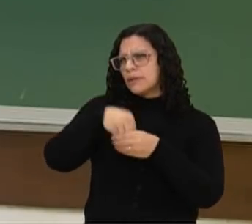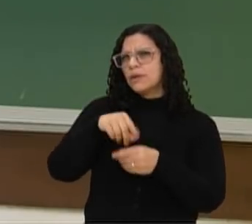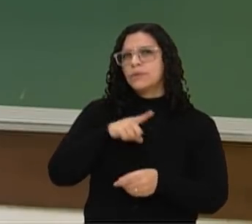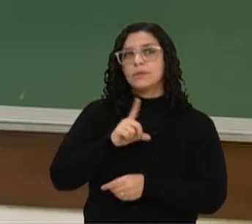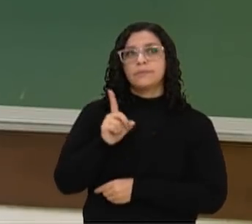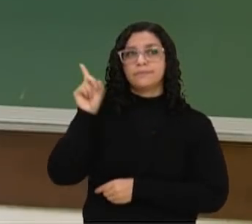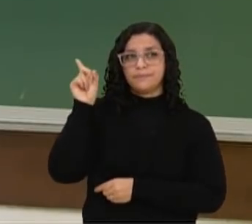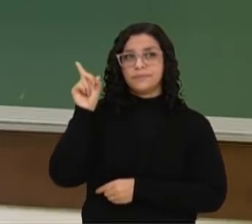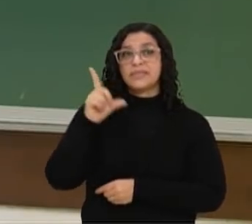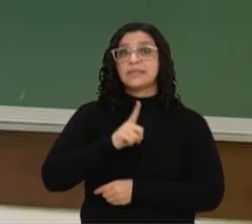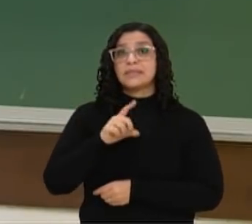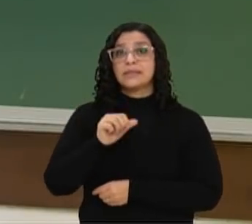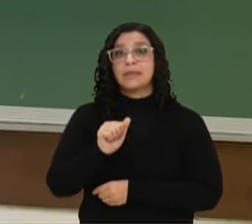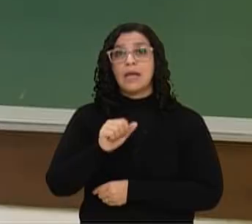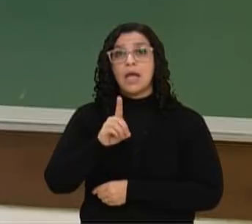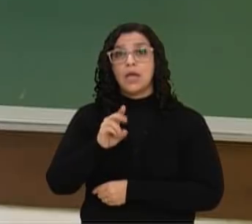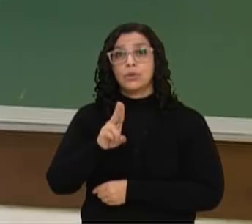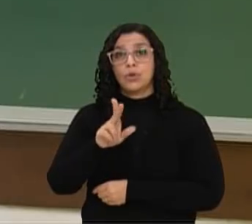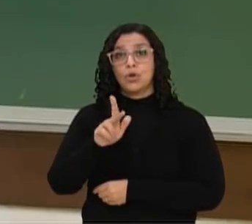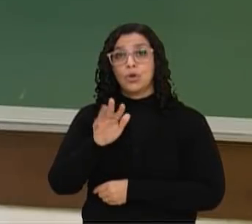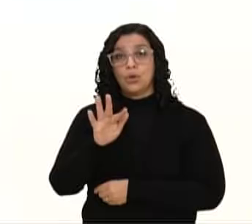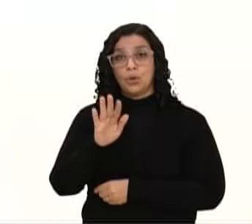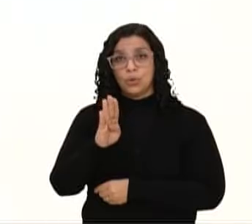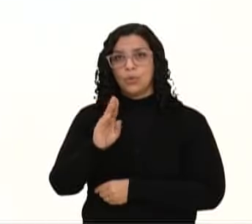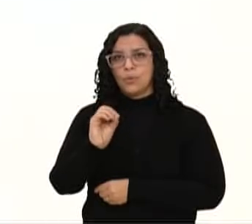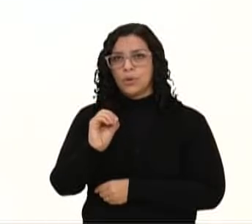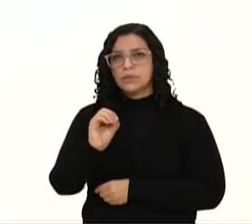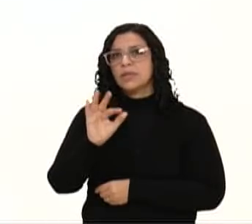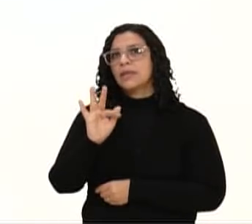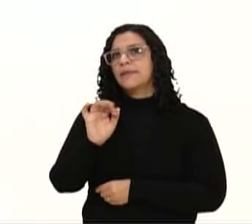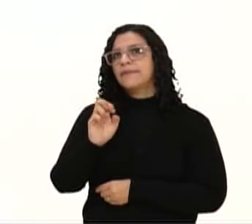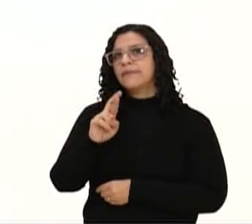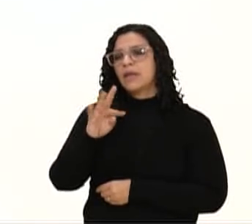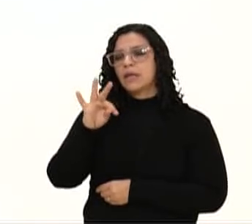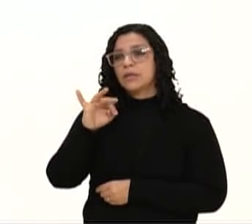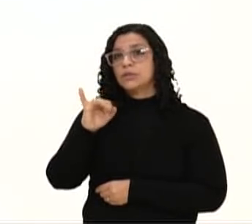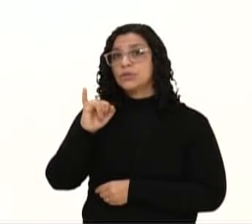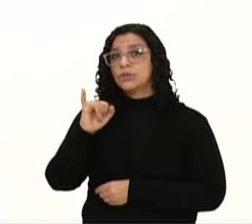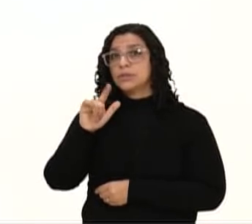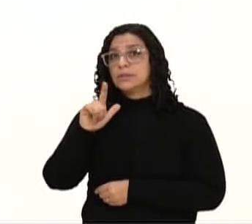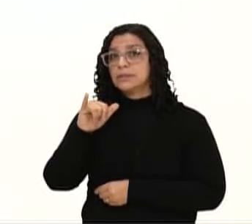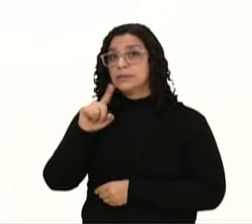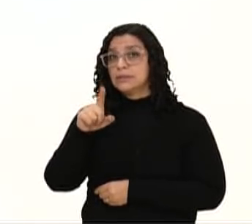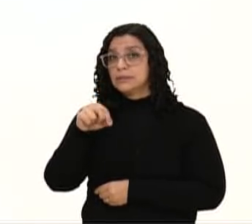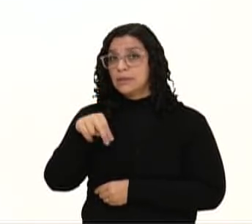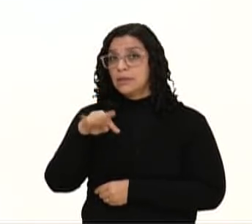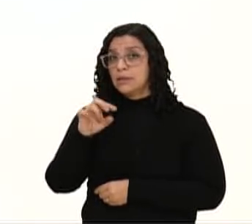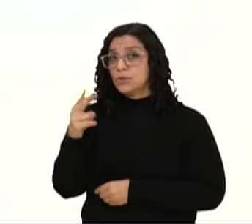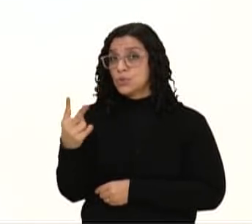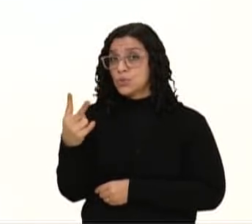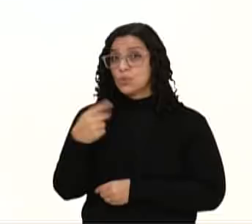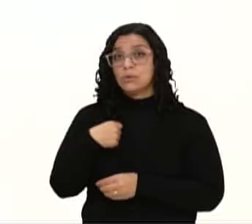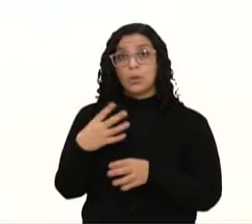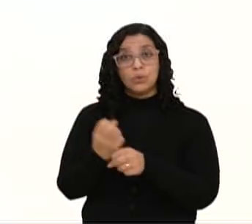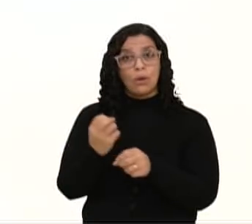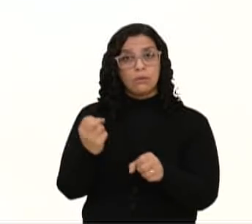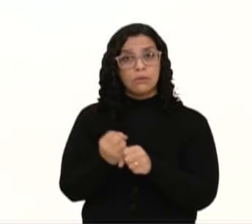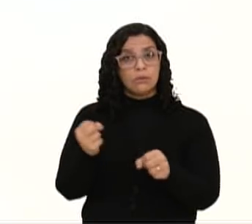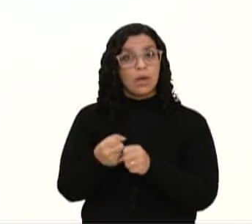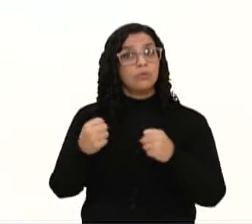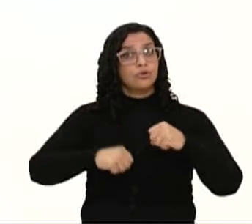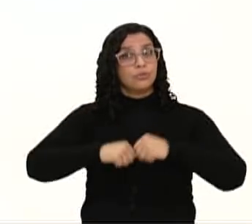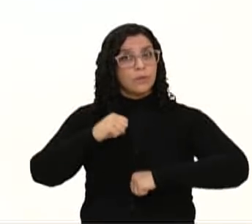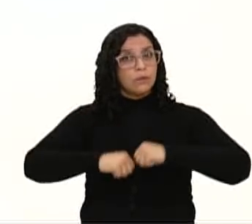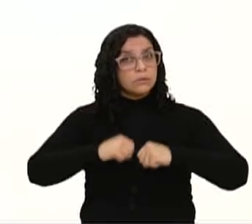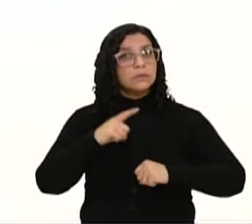né? Então, o que nós temos lá? Adubos e fertilizantes que são produzidos em grande escala. Então, a quantidade que é produzida